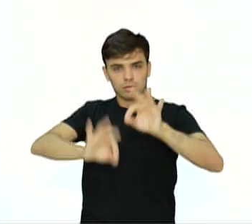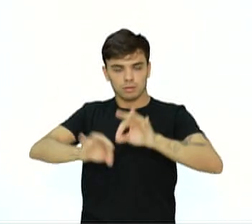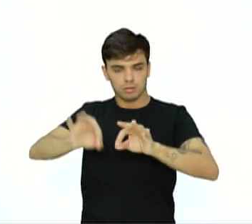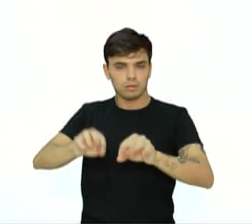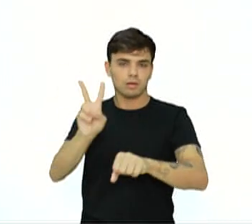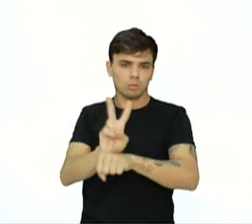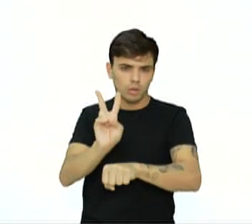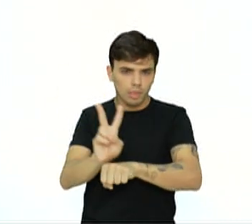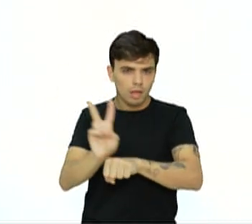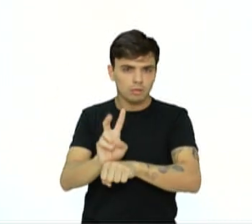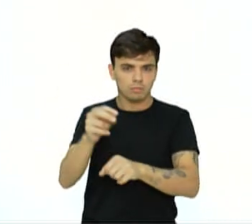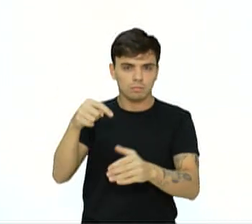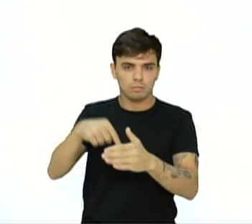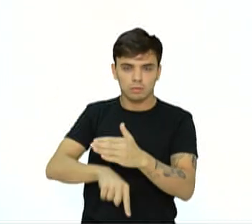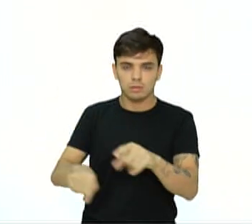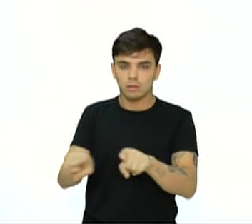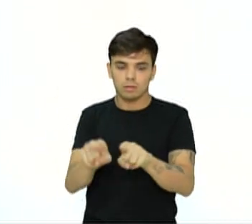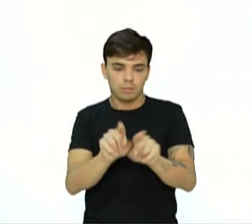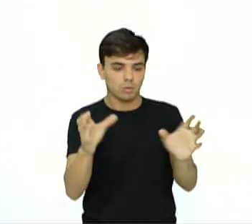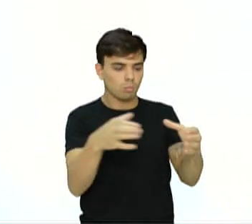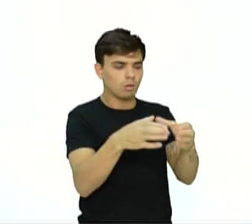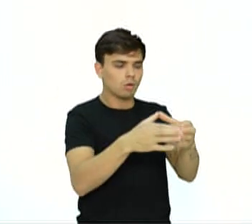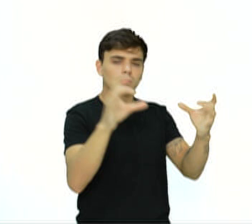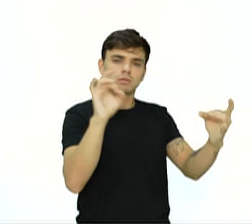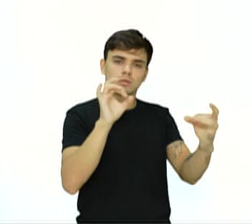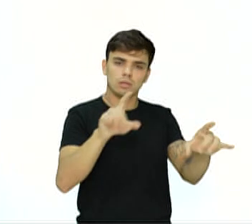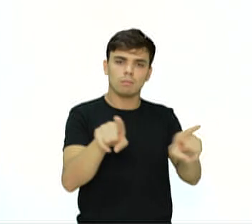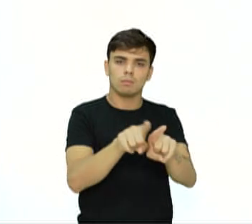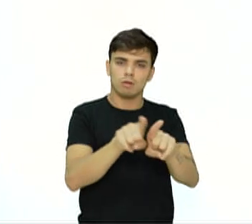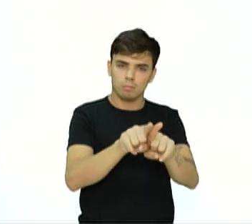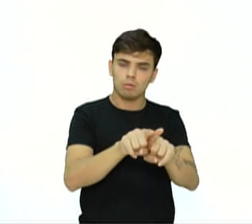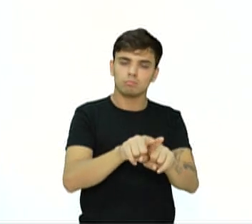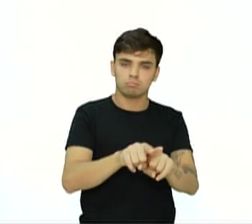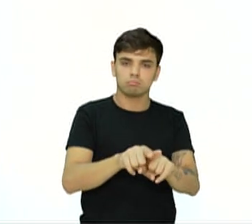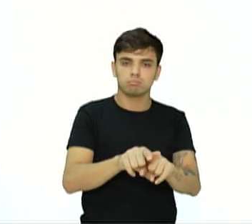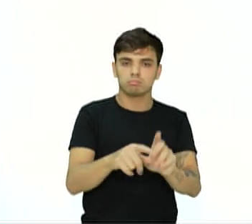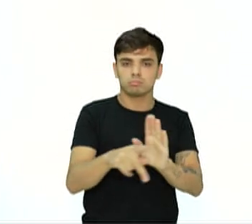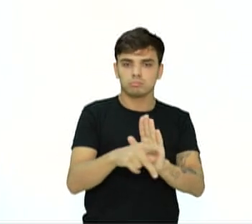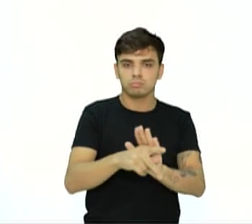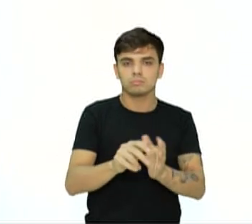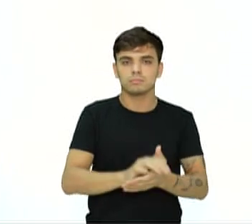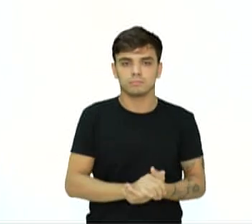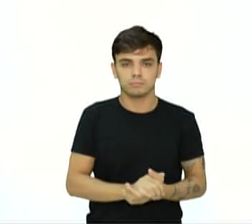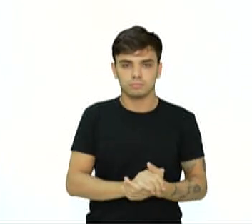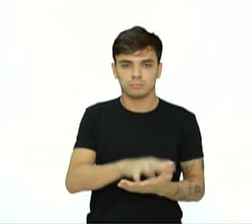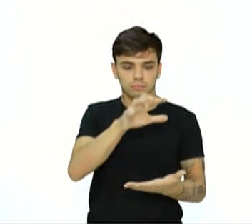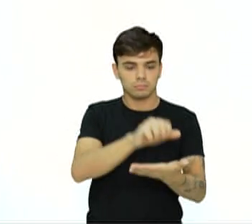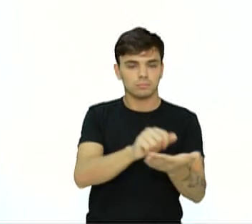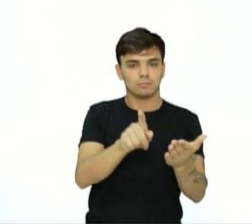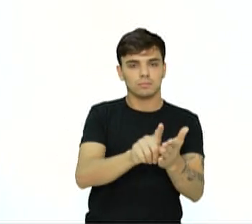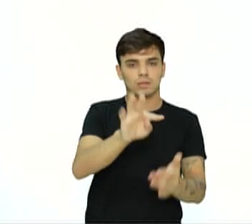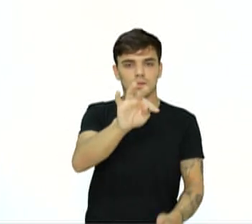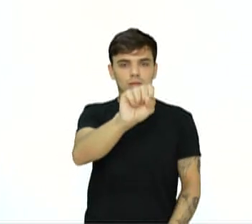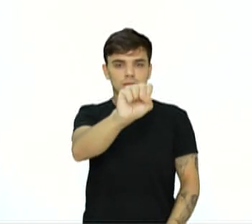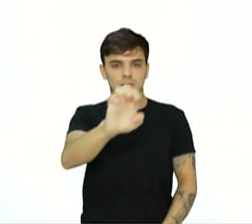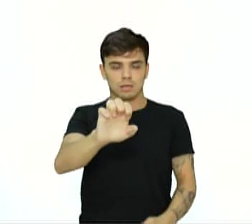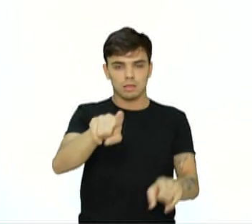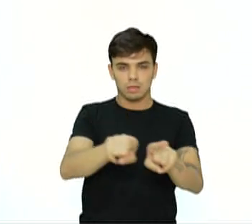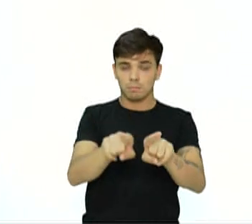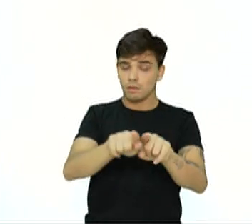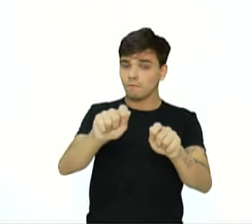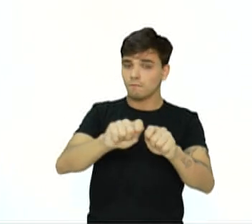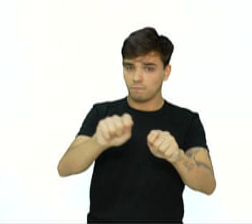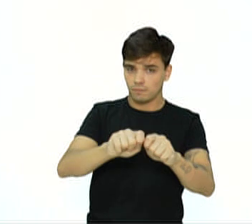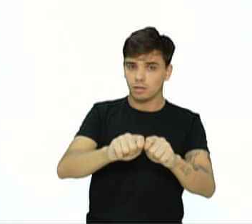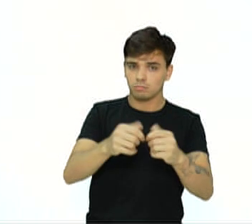abre essas urnas, e uma equipe especializada, específica, né, de um contrato do TSE, que fazem aí,